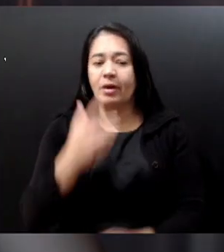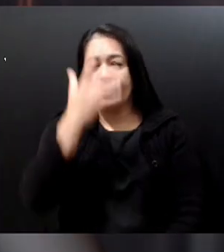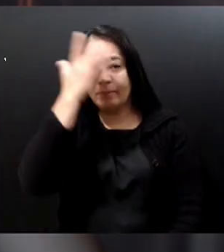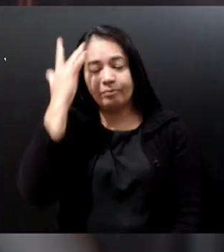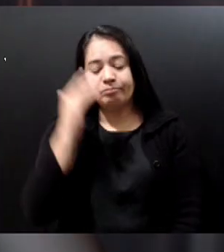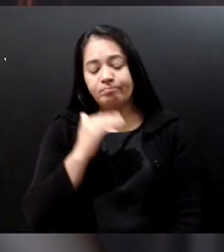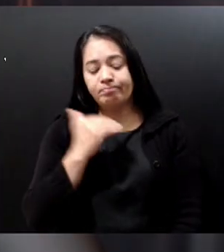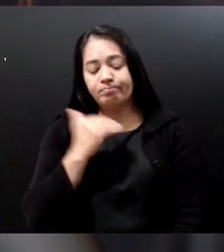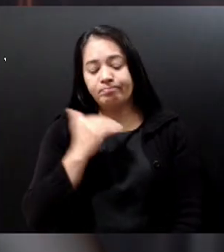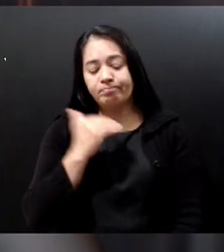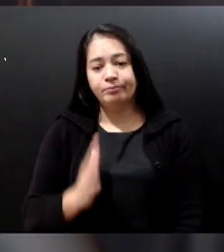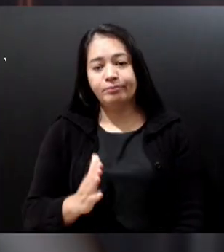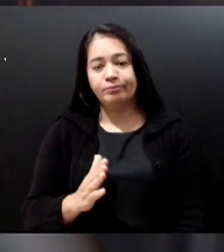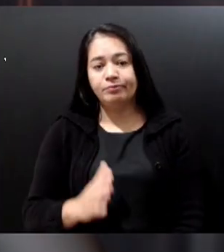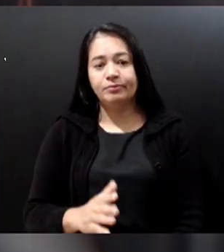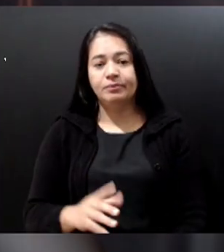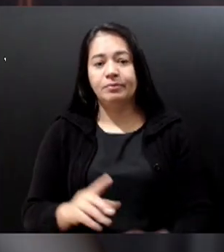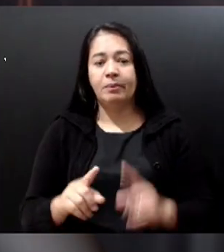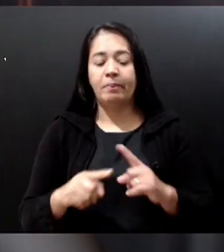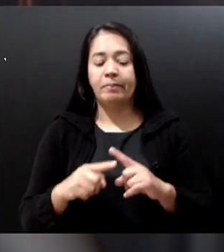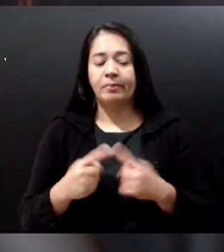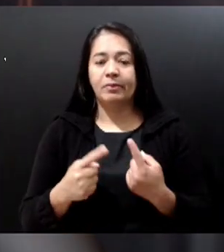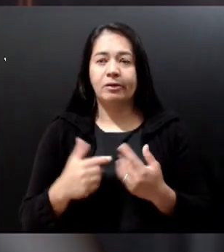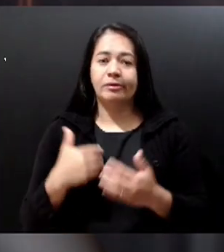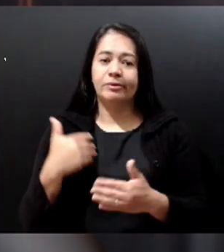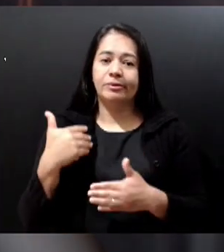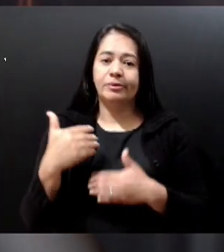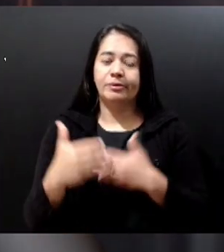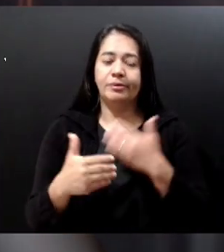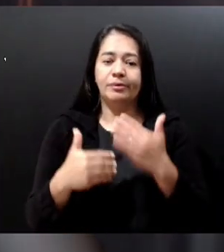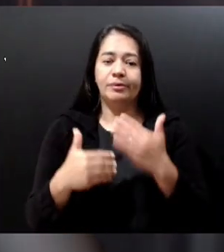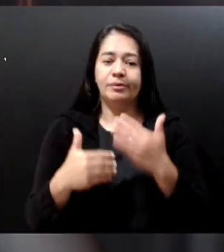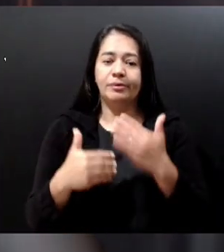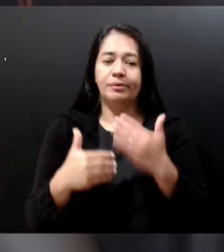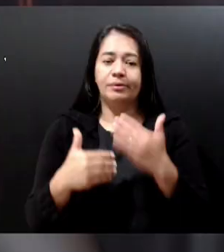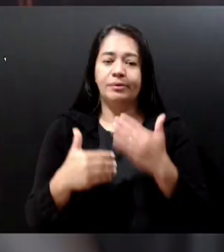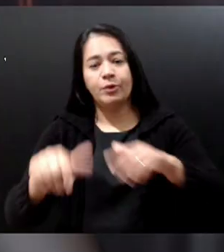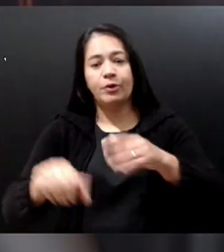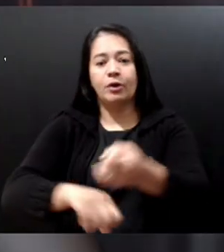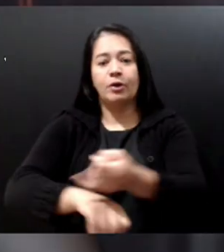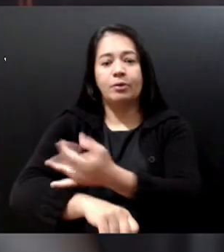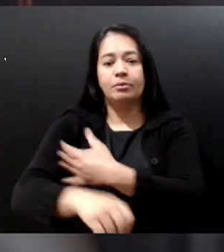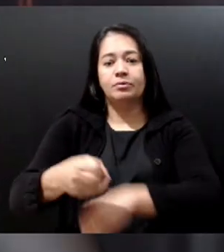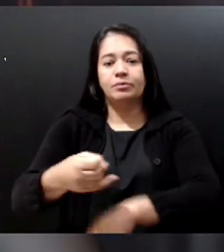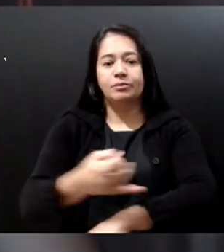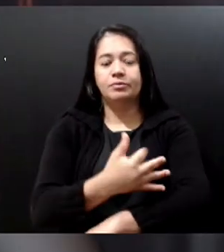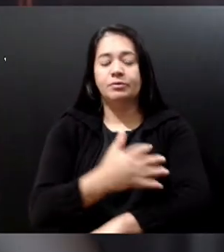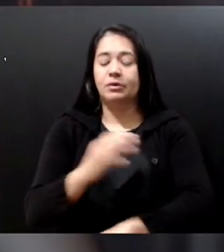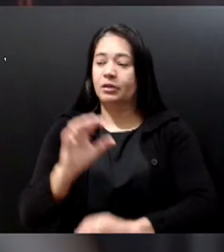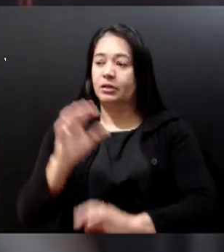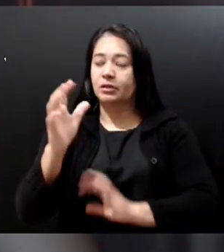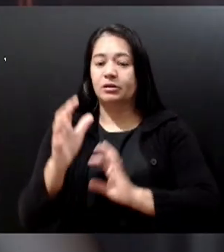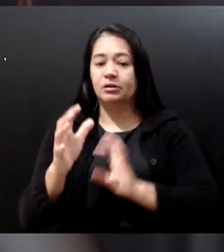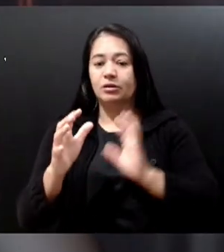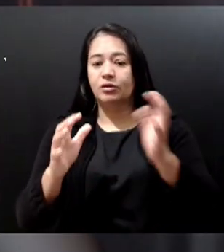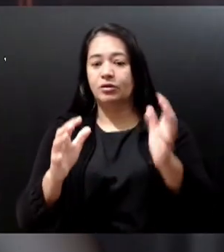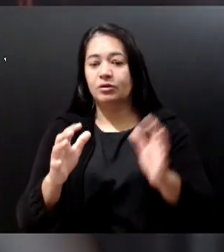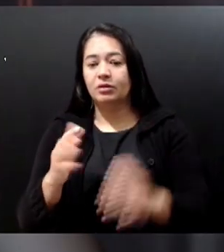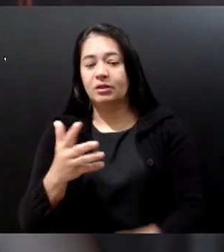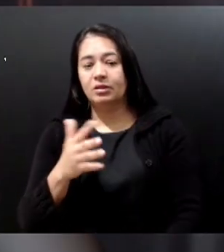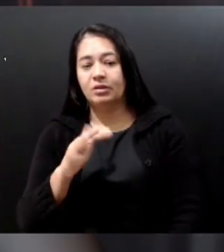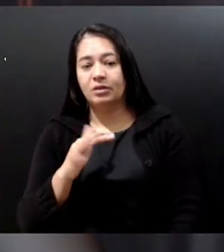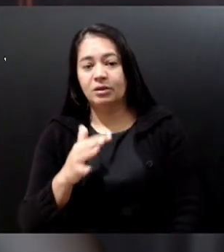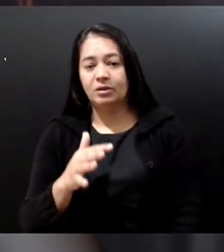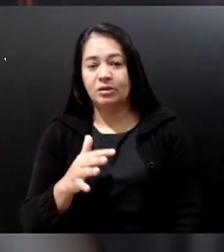E na medida do tempo, né, e desse trabalho emocional que vai acontecendo, às vezes essa criança precisa desse respaldo psicológico,